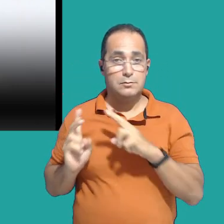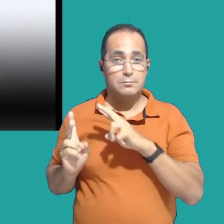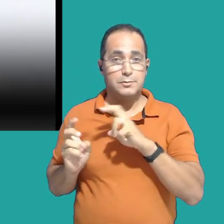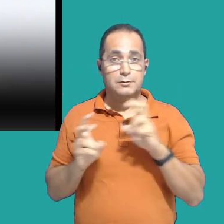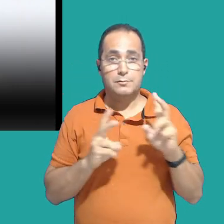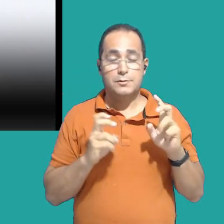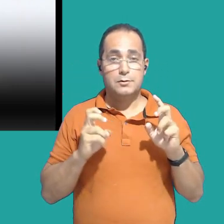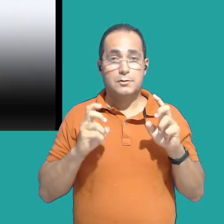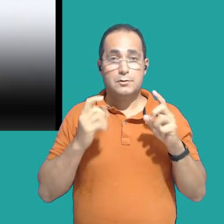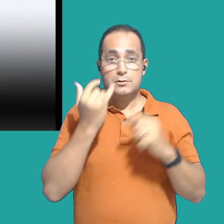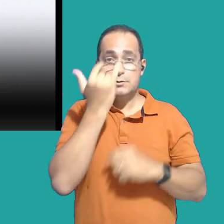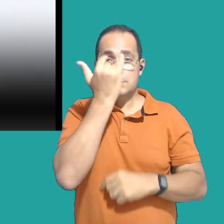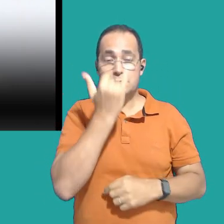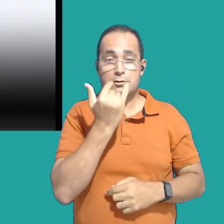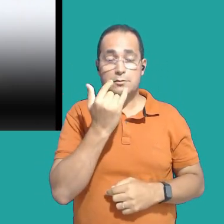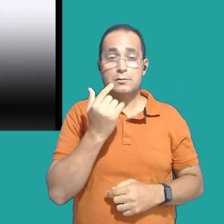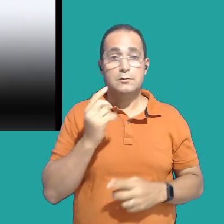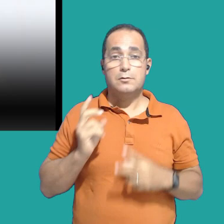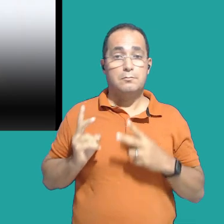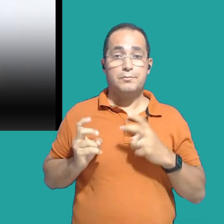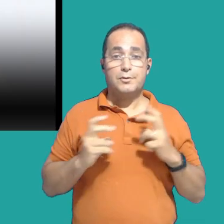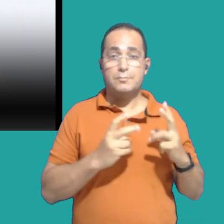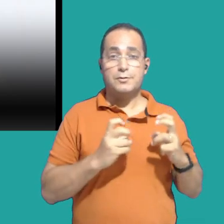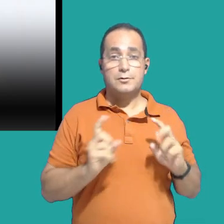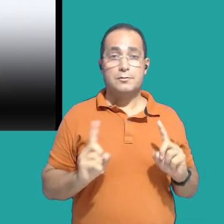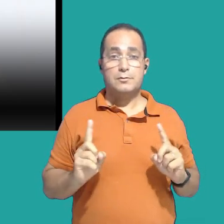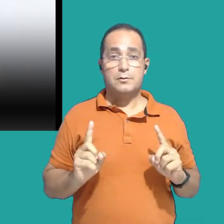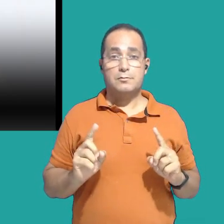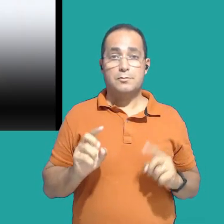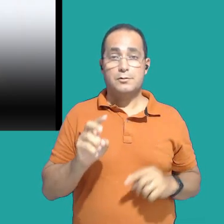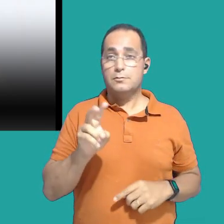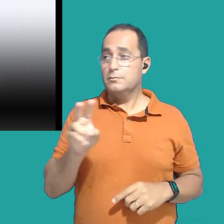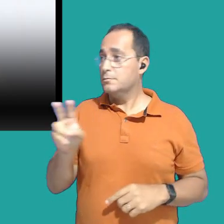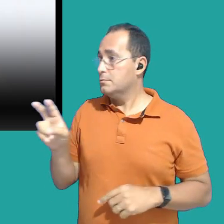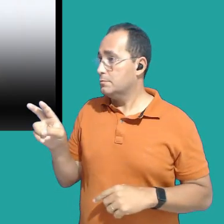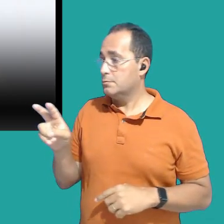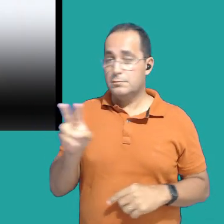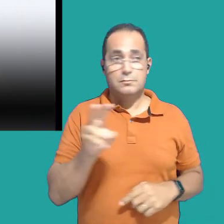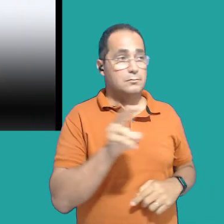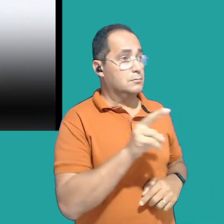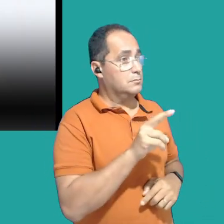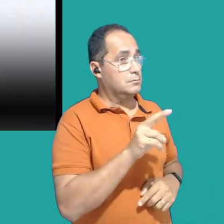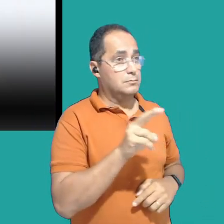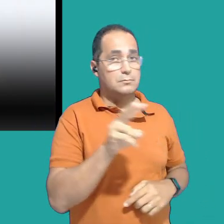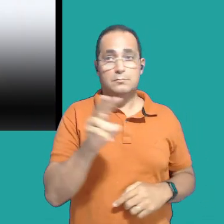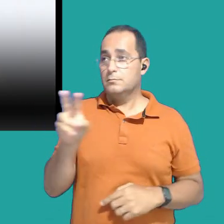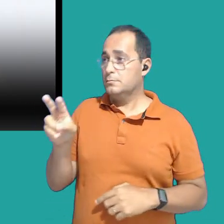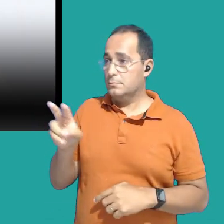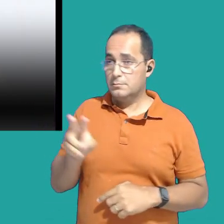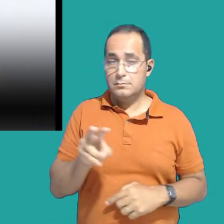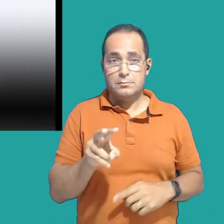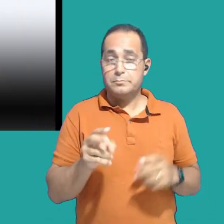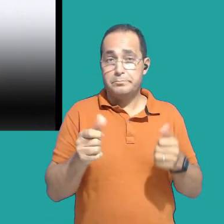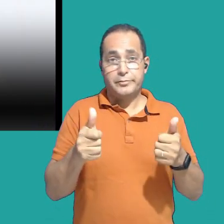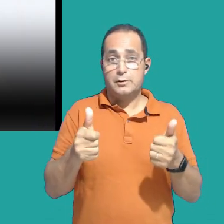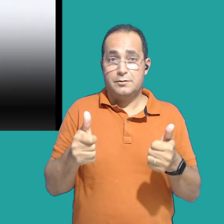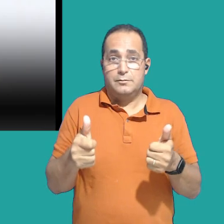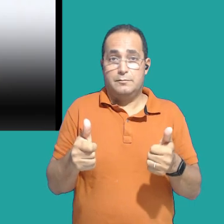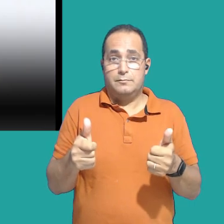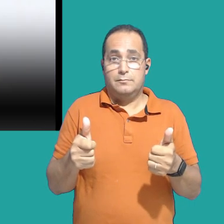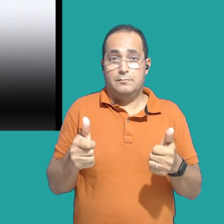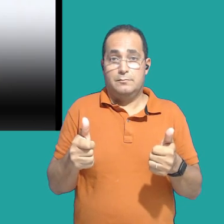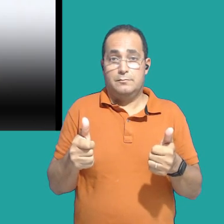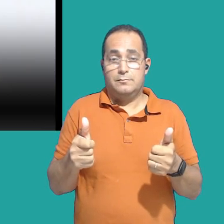eu não percebia que eu estava ficando cego, exatamente por isso, porque eu só enxergava para onde eu olhava, para onde eu batia o foco.